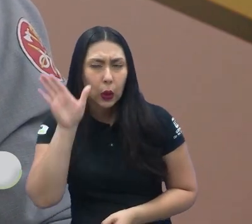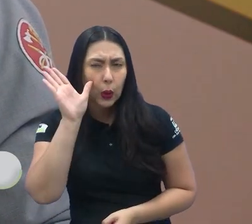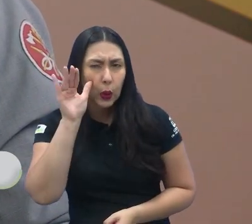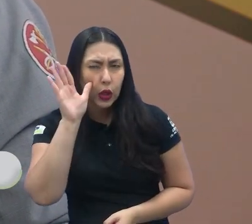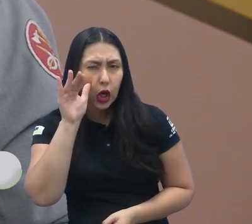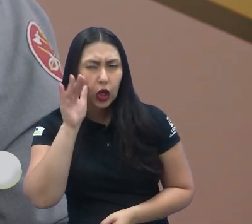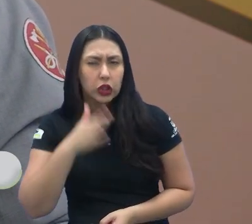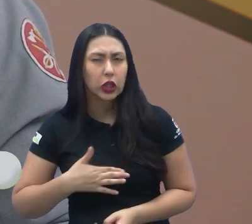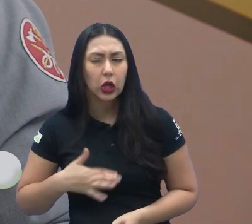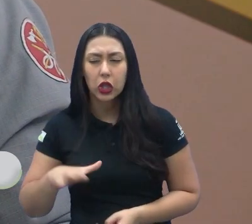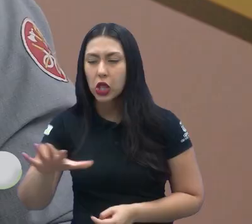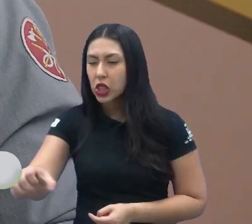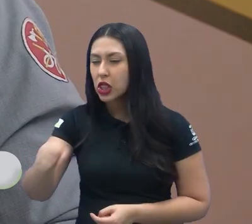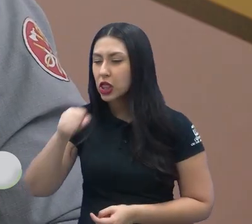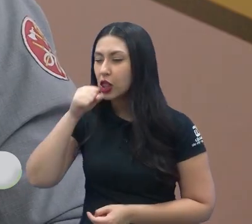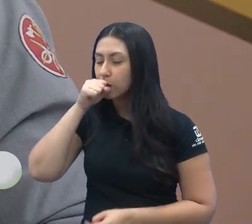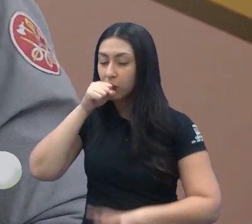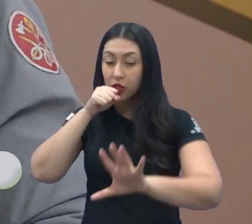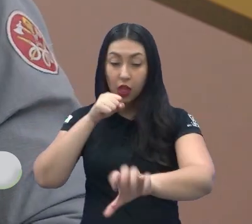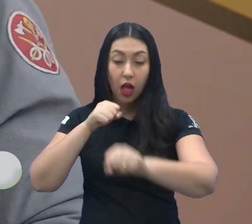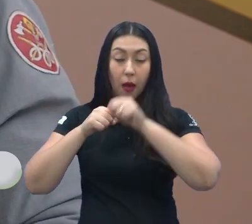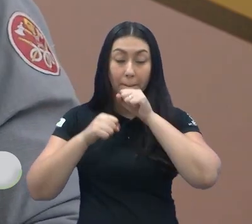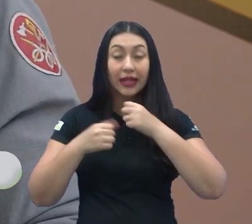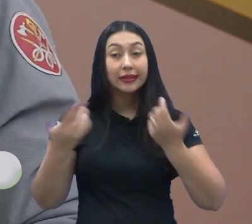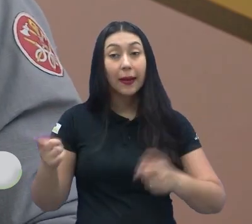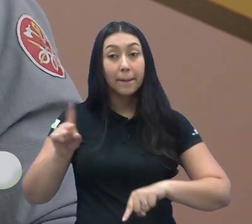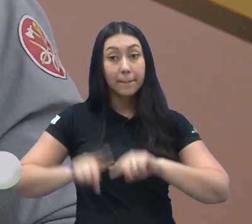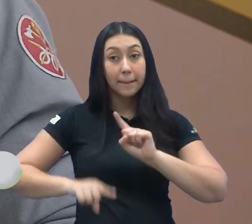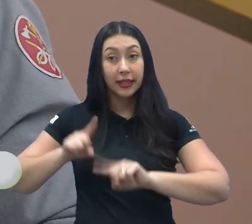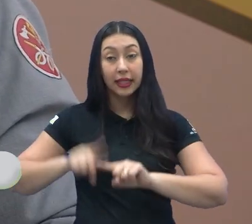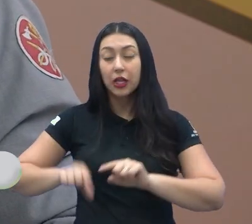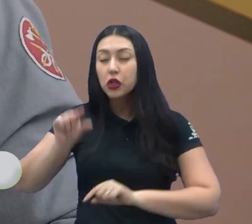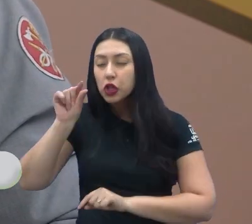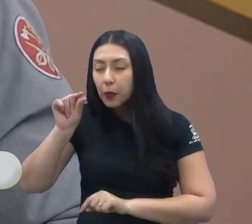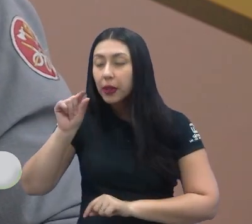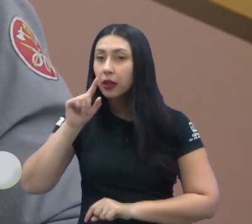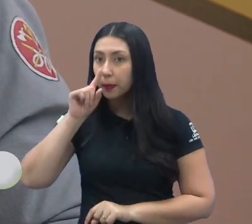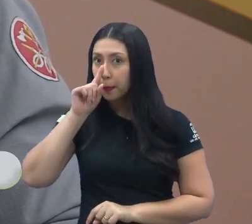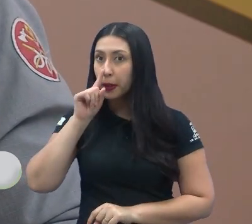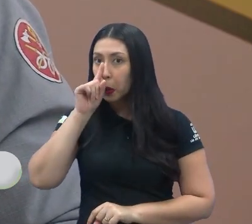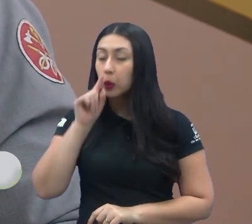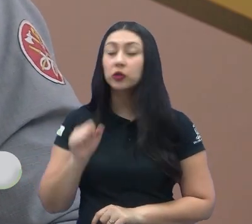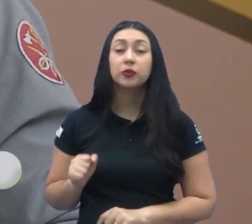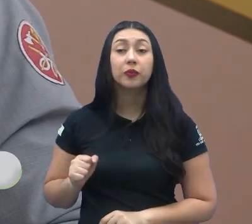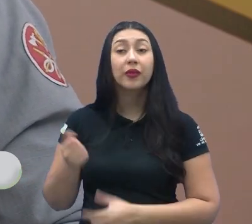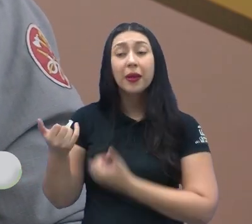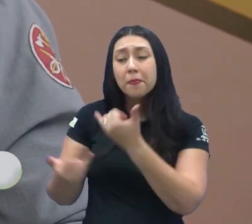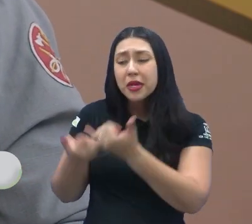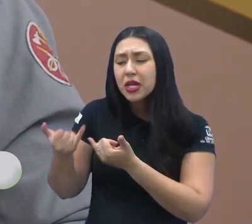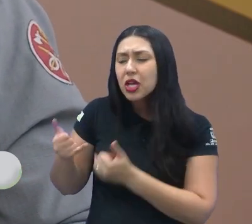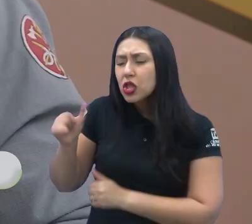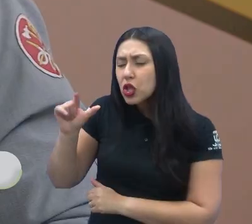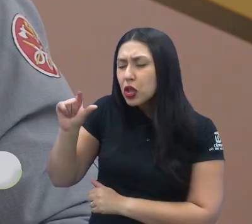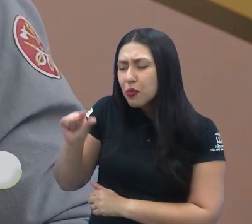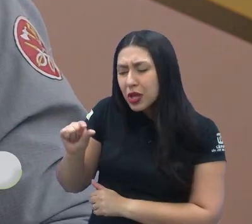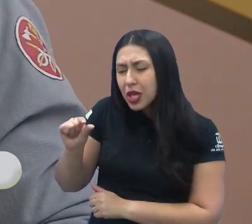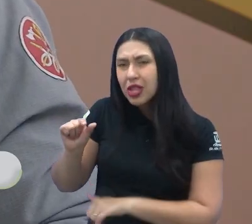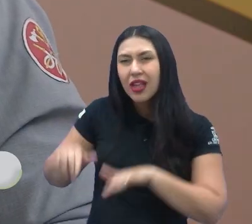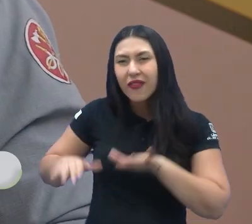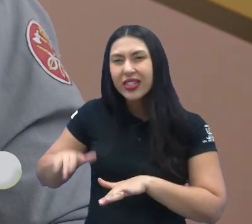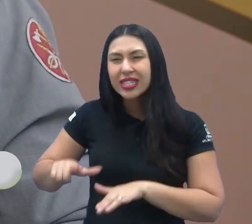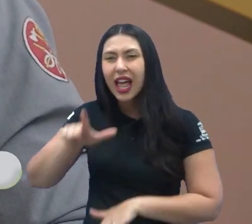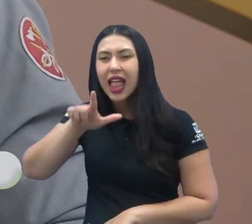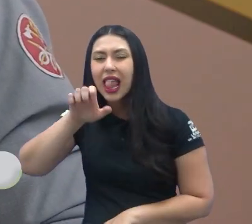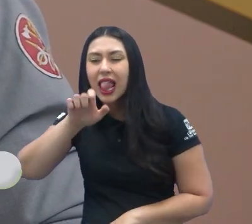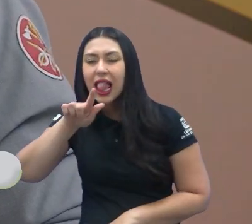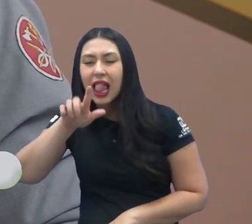na boca, então produtos pequenos também é um risco. Qualquer brinquedo muito pequeno, tem aqueles brinquedos do Lego,